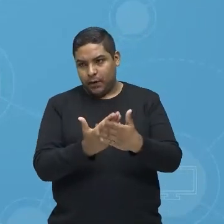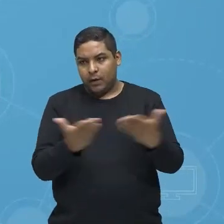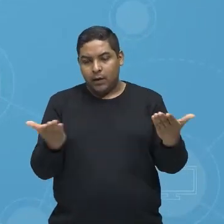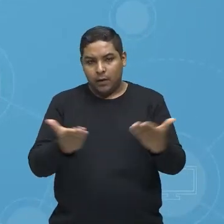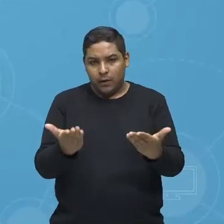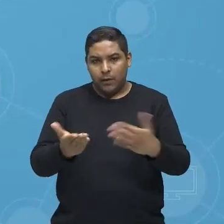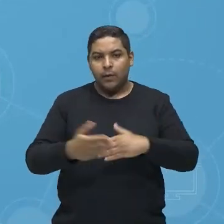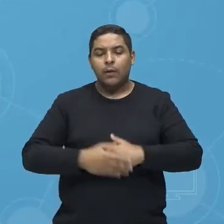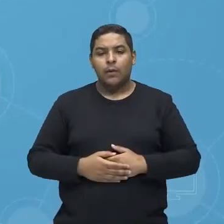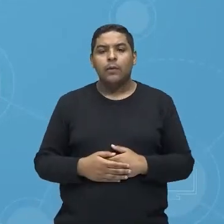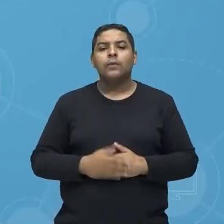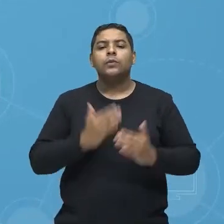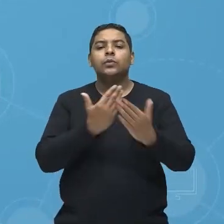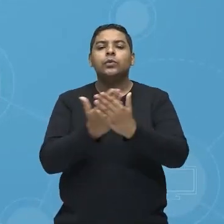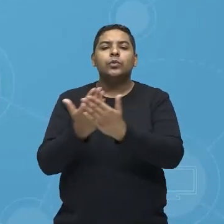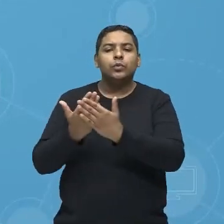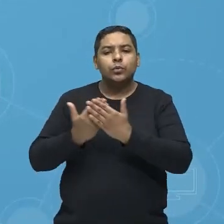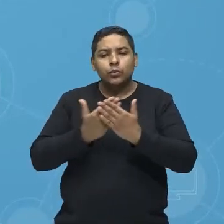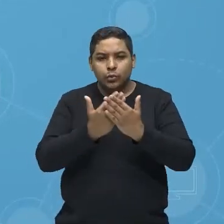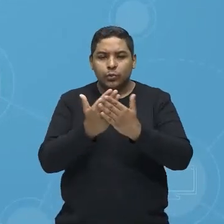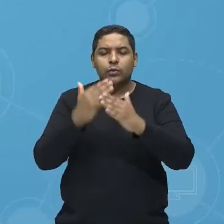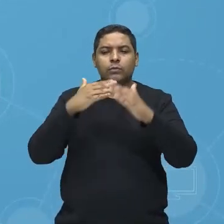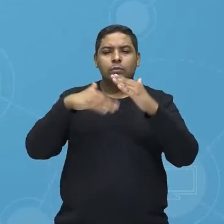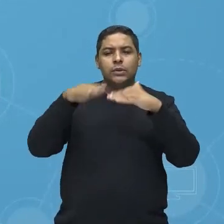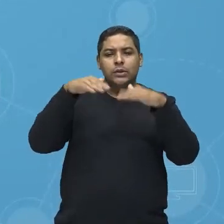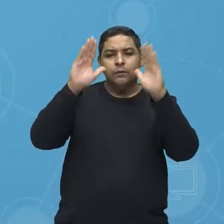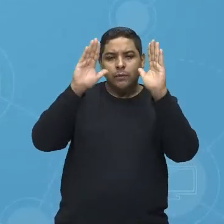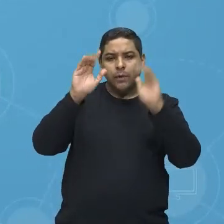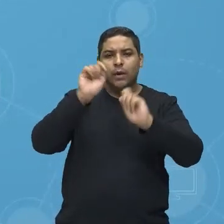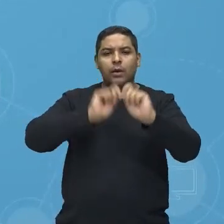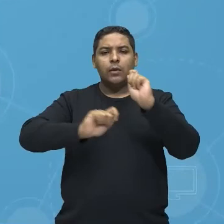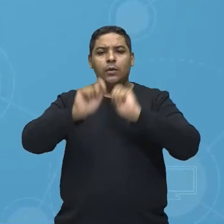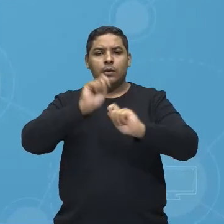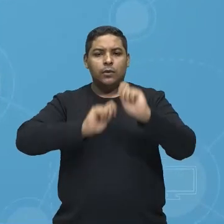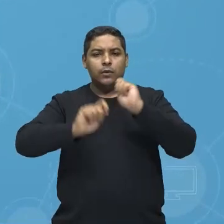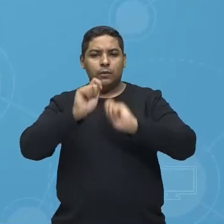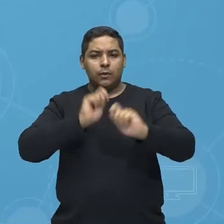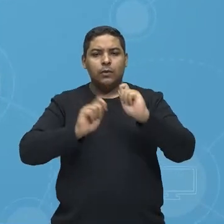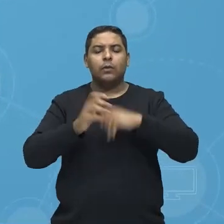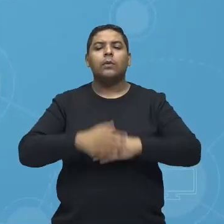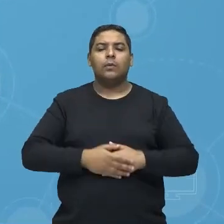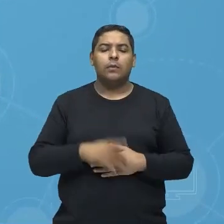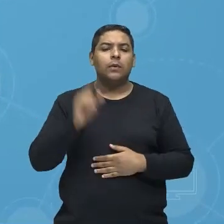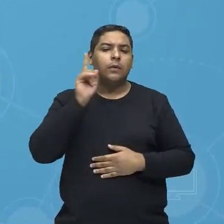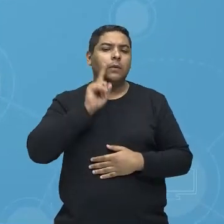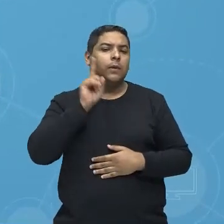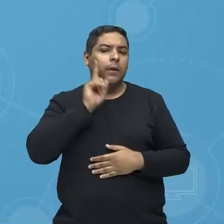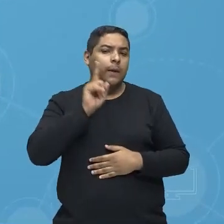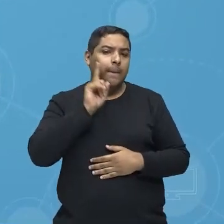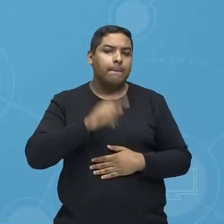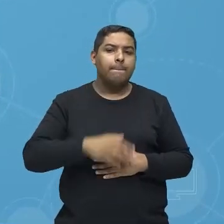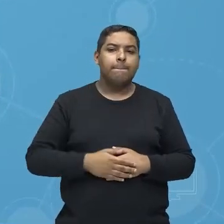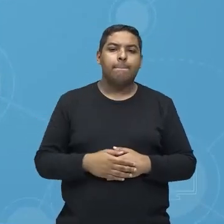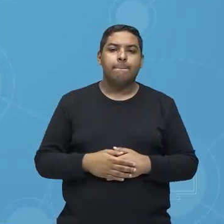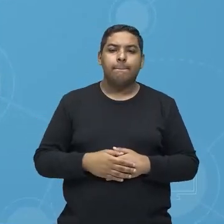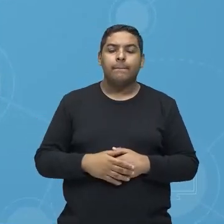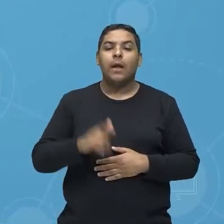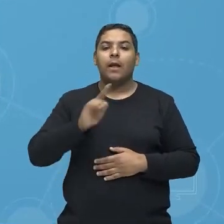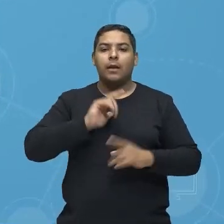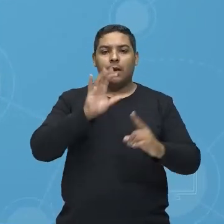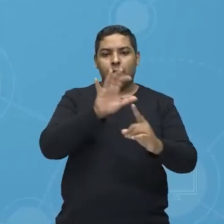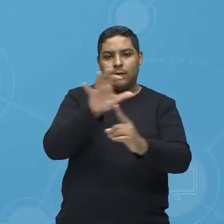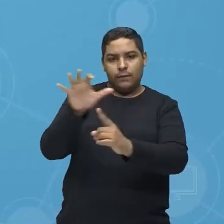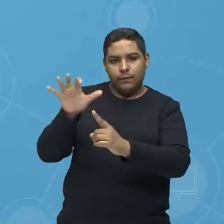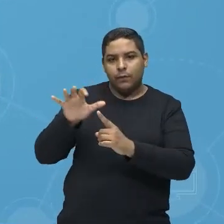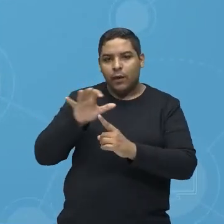aí dos estudos com esse desenvolvimento econômico dos Estados Unidos da América, que acaba influenciando